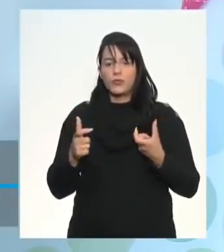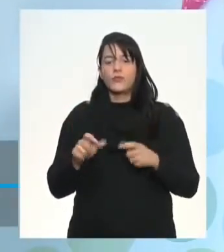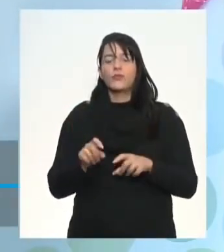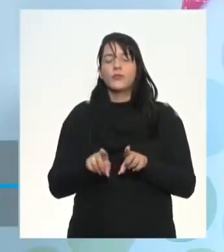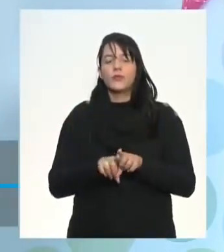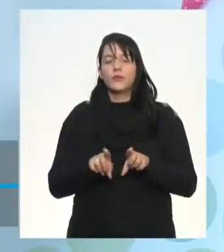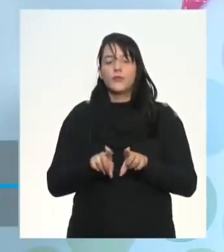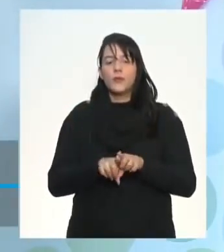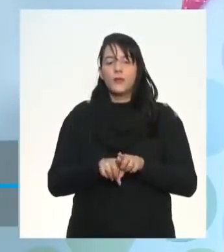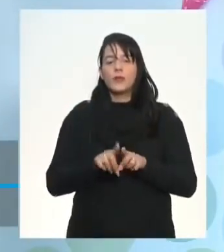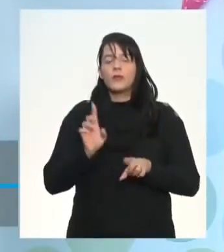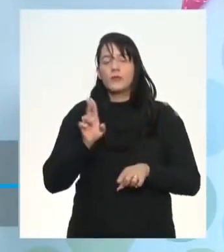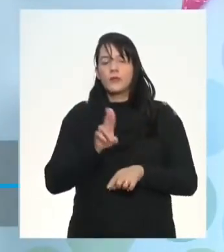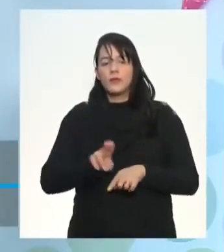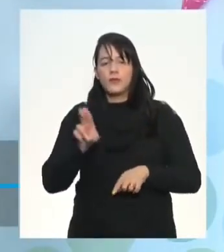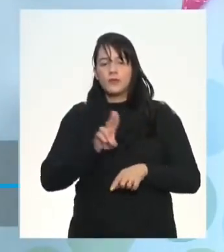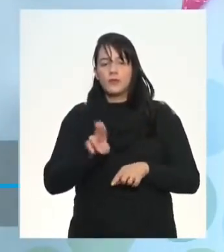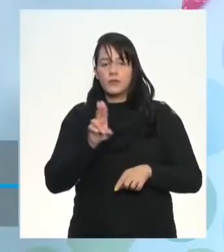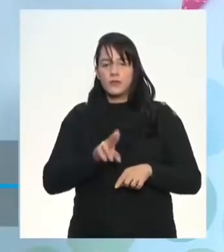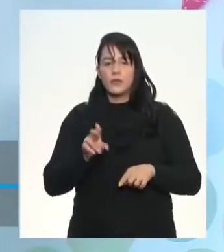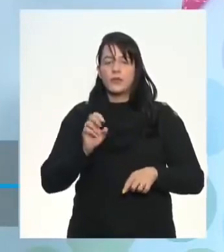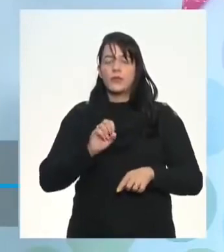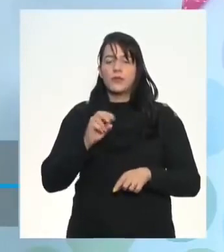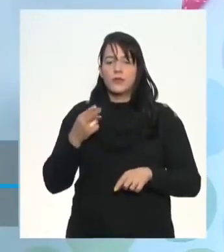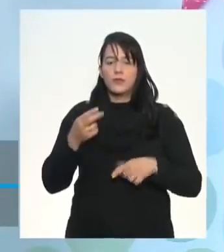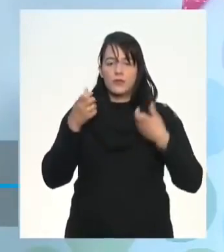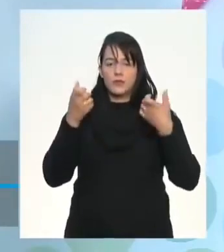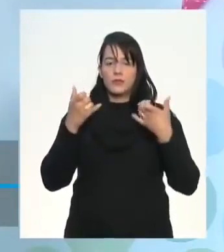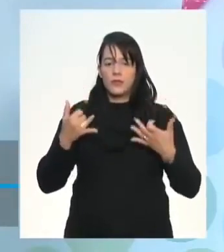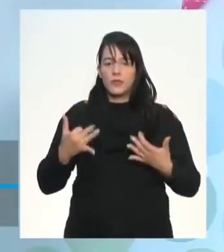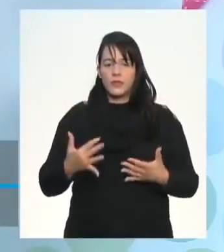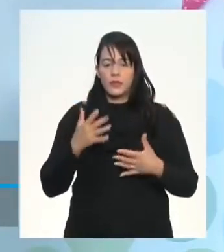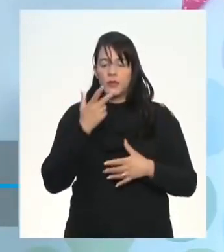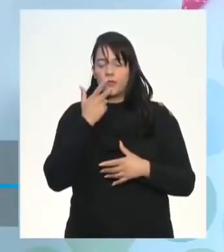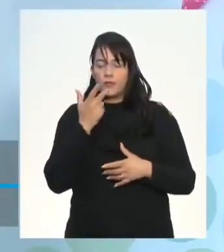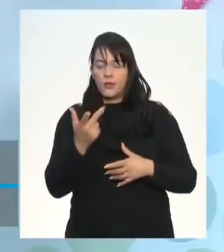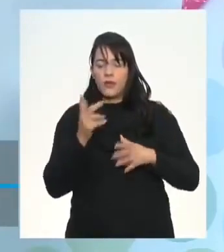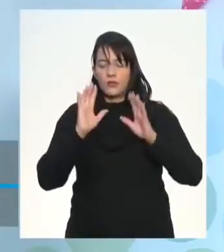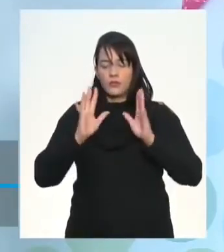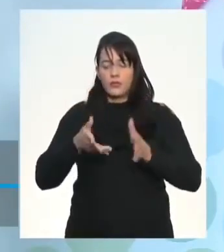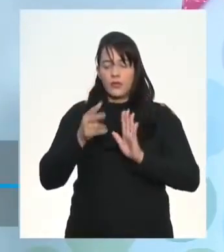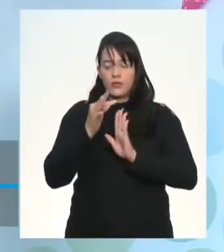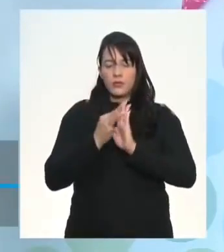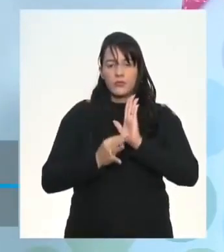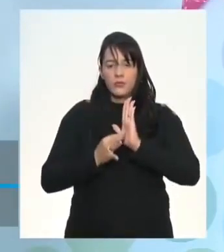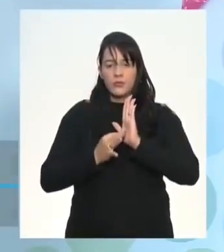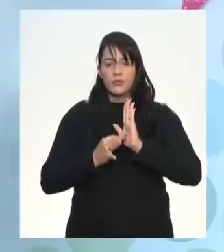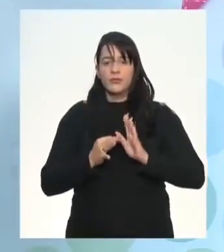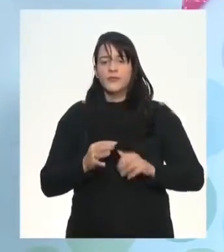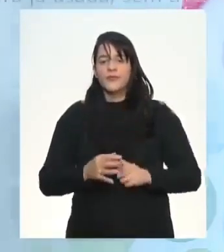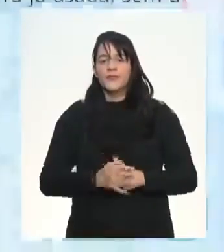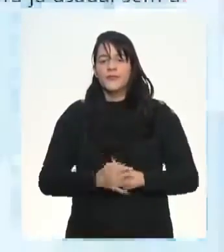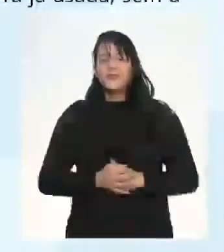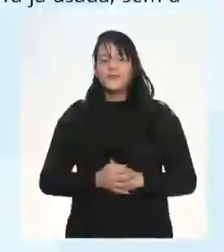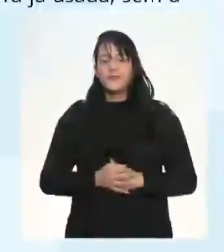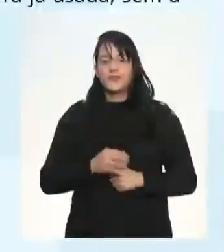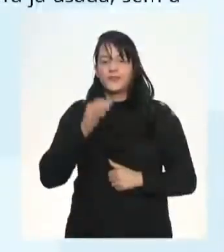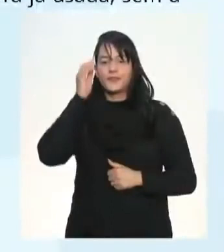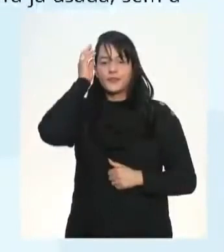pronomes para retomar ou para fazer referência a algo que nós já falamos no texto. Pode colocar aí na tela para eles, por